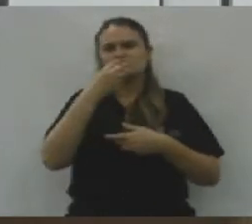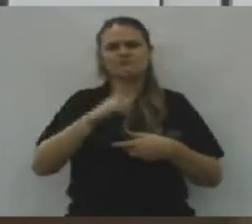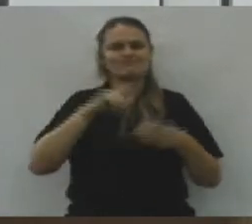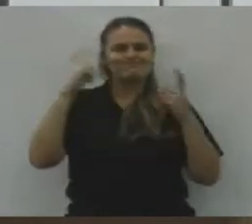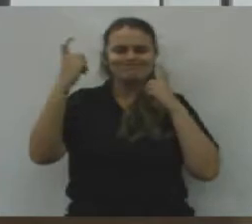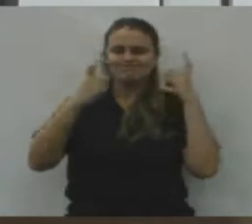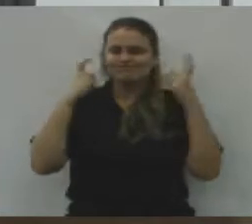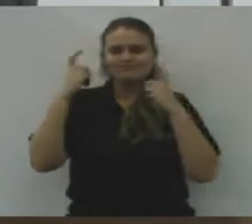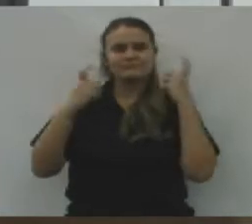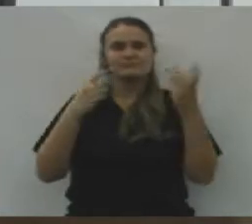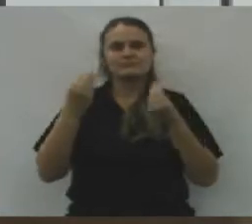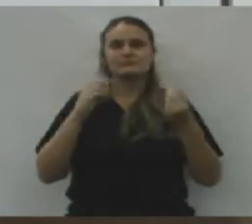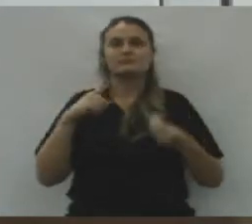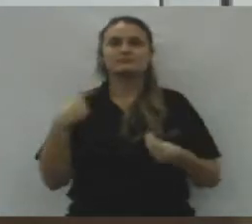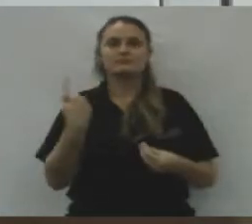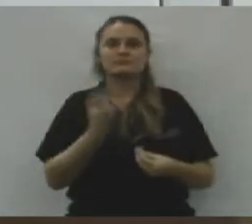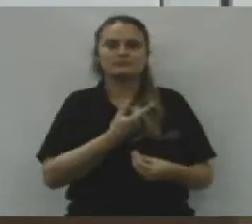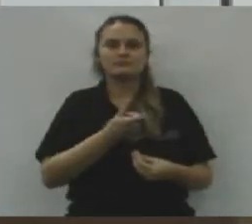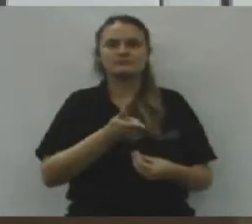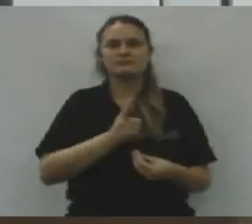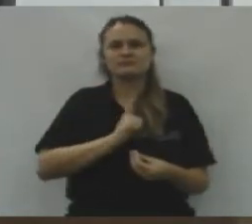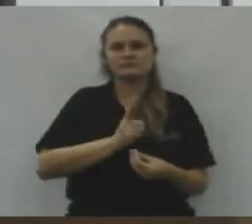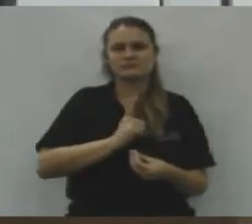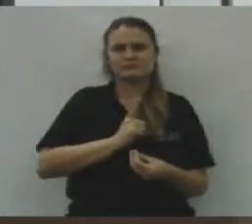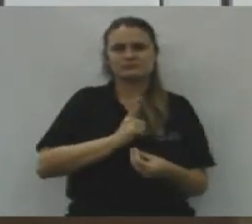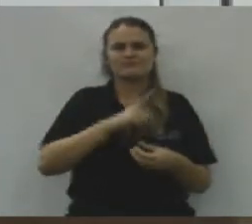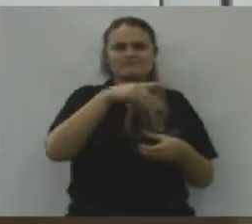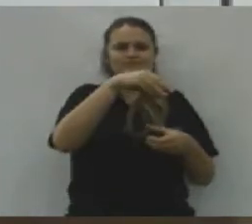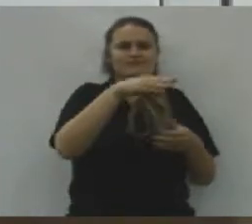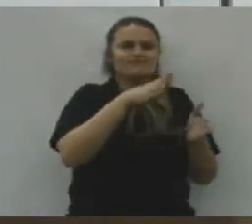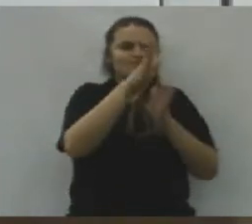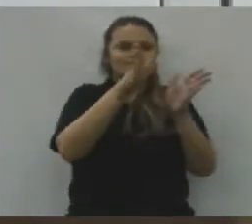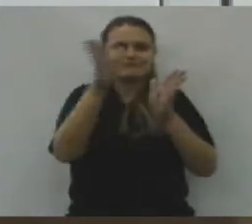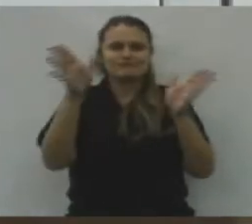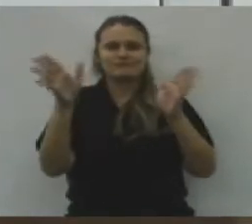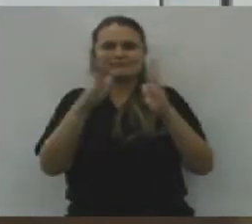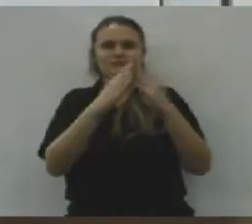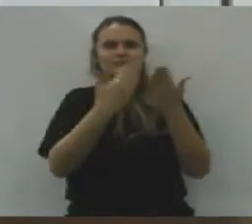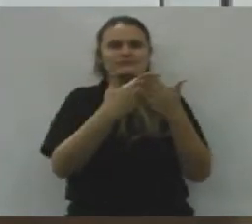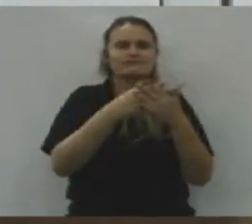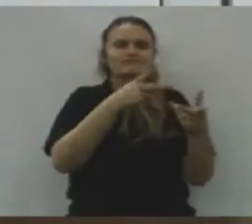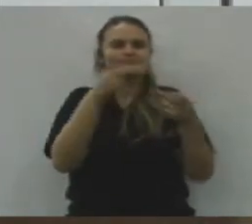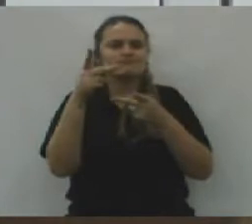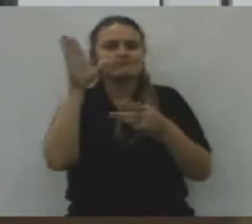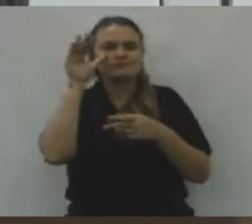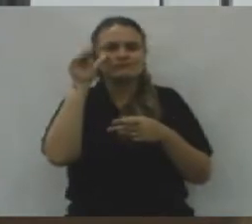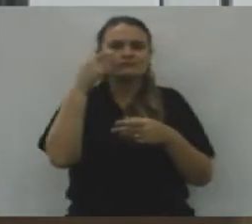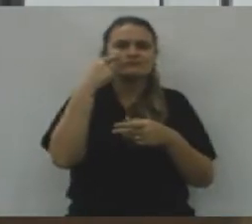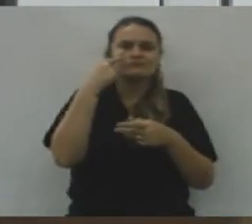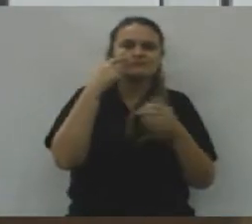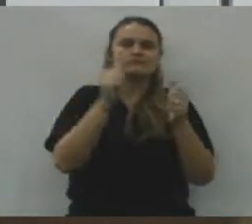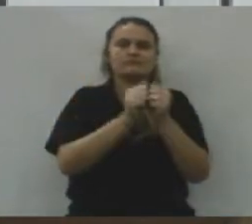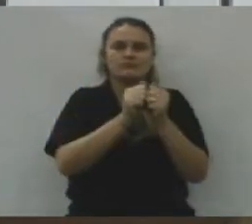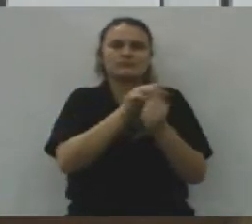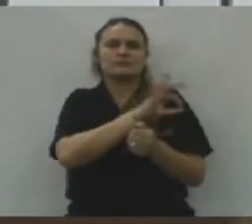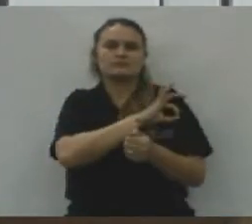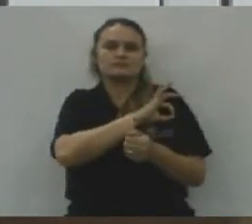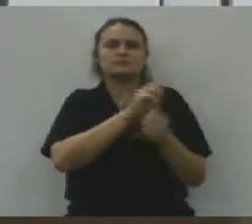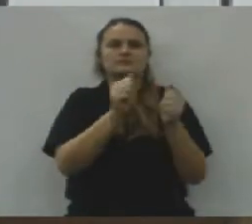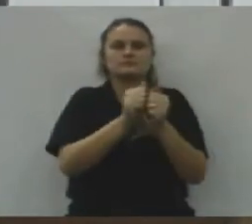nós que estamos aí nas escolas, né, direto com a patrulha escolar, para o